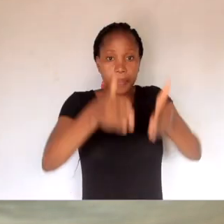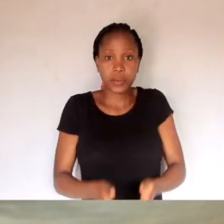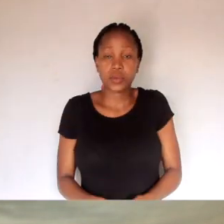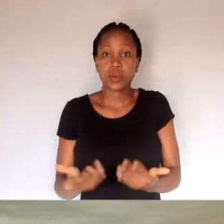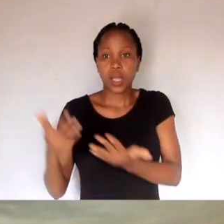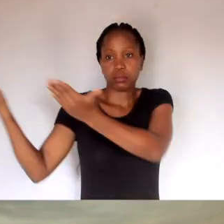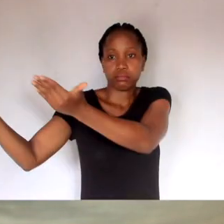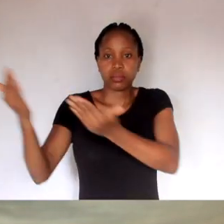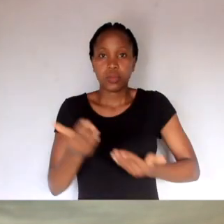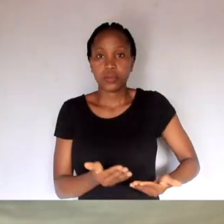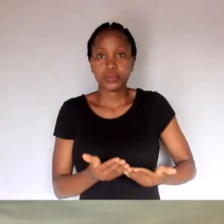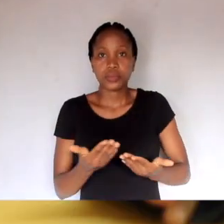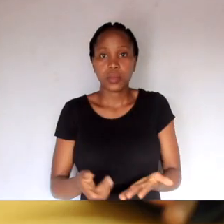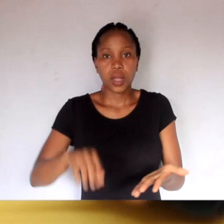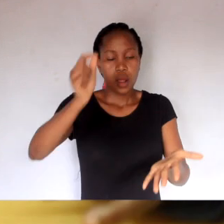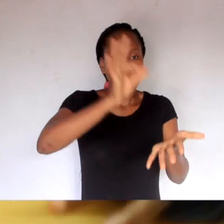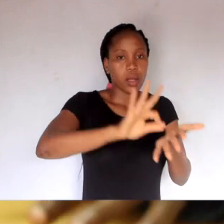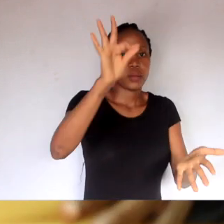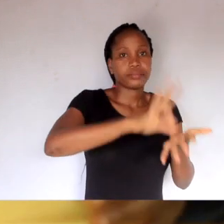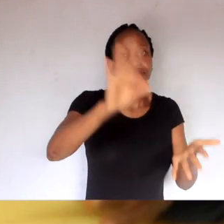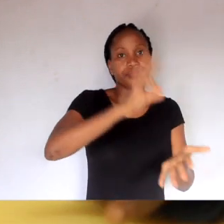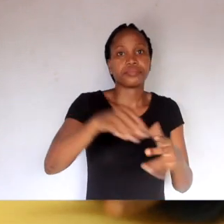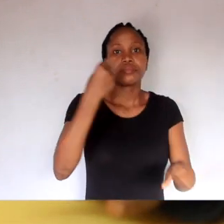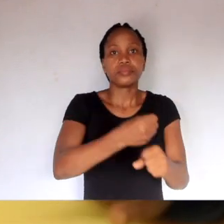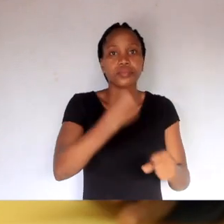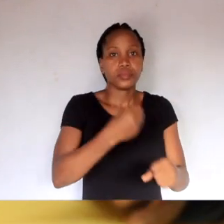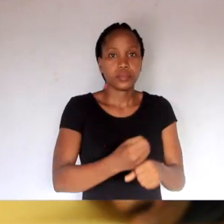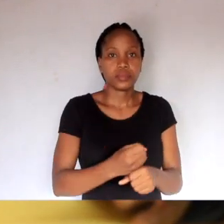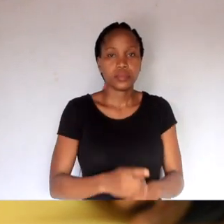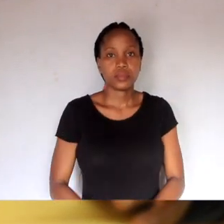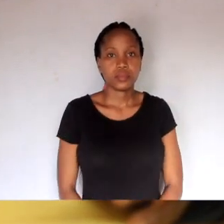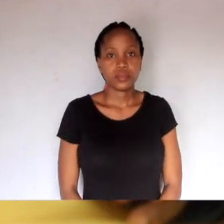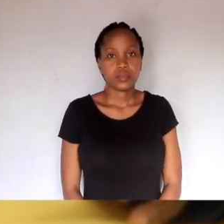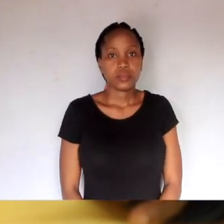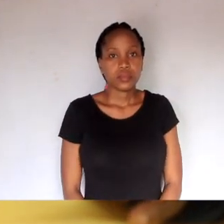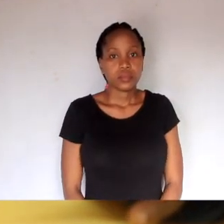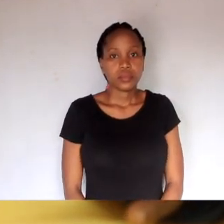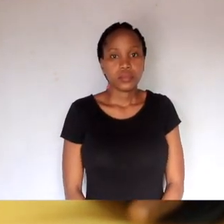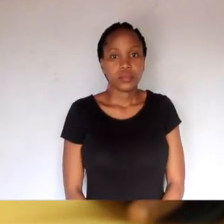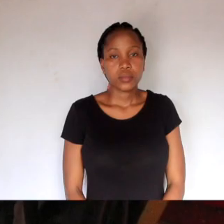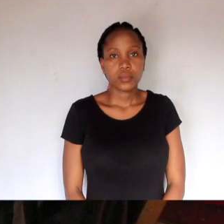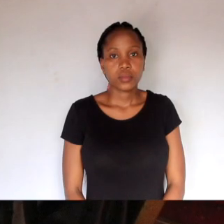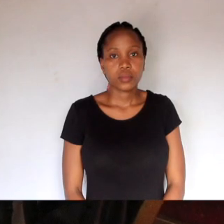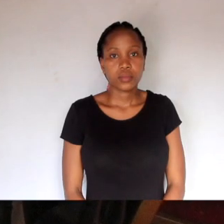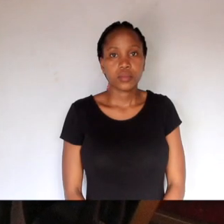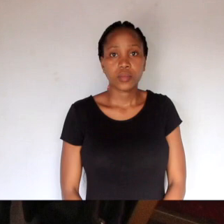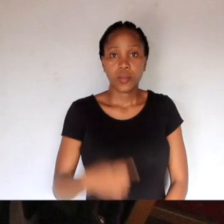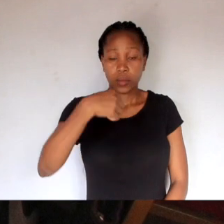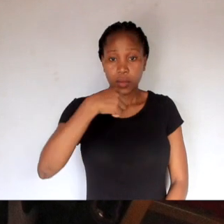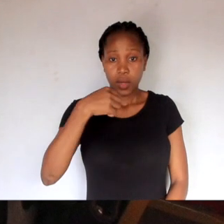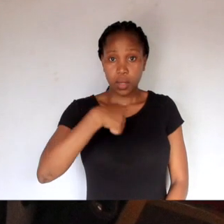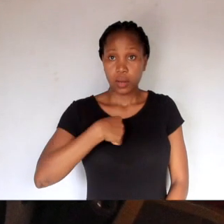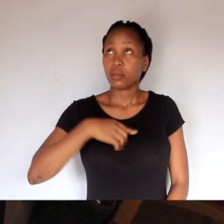para trabalhar no secretariado. Felizmente, quando vim a Maputo